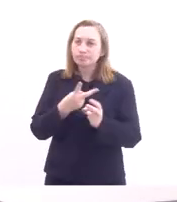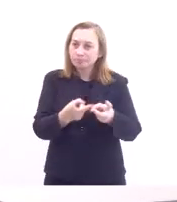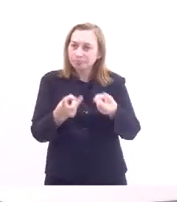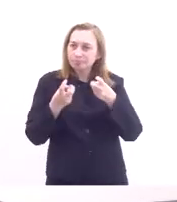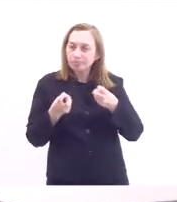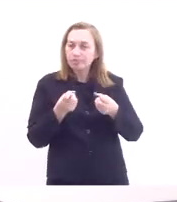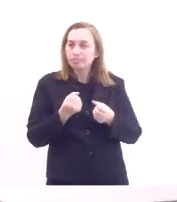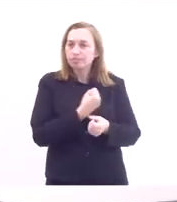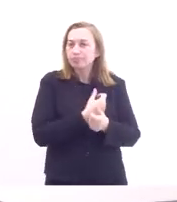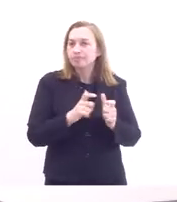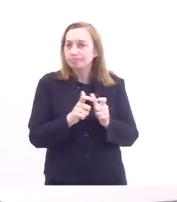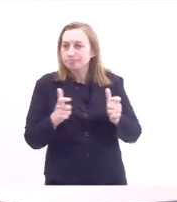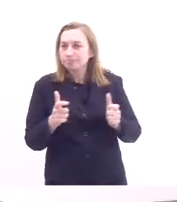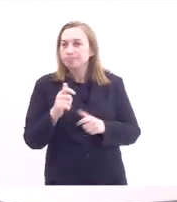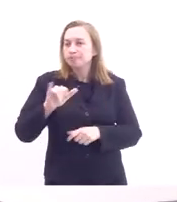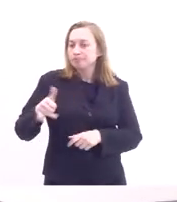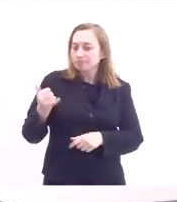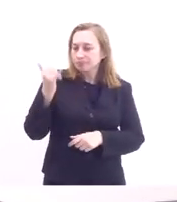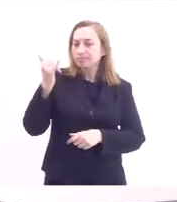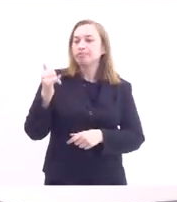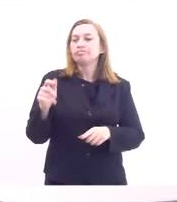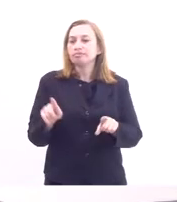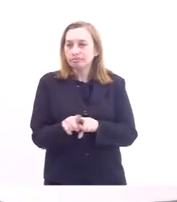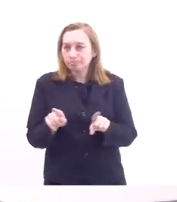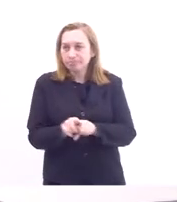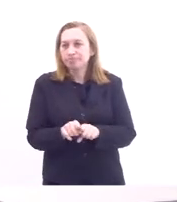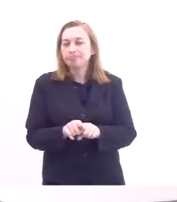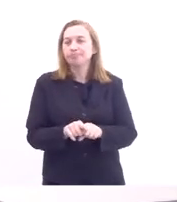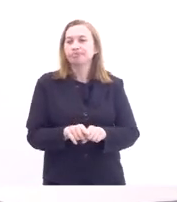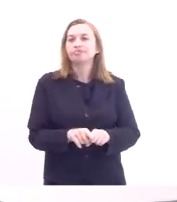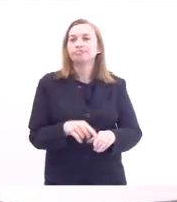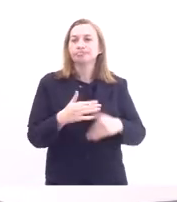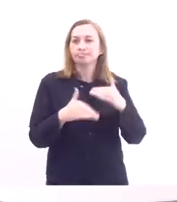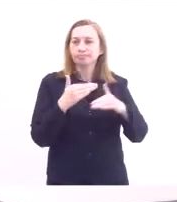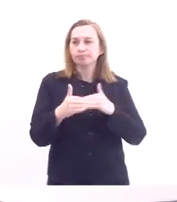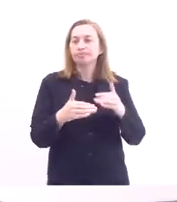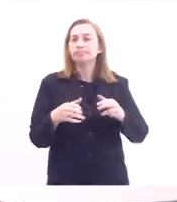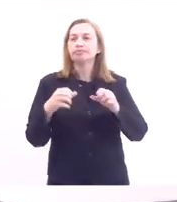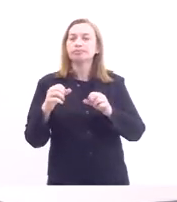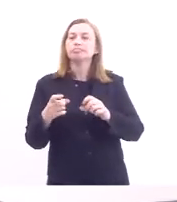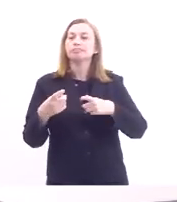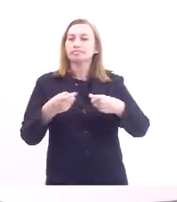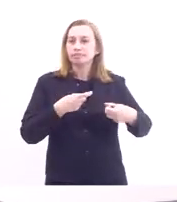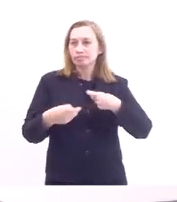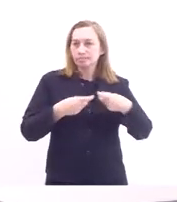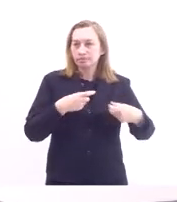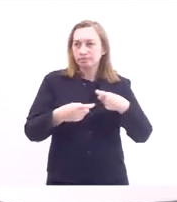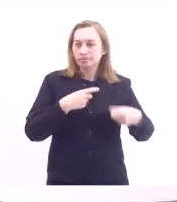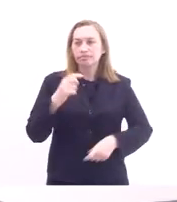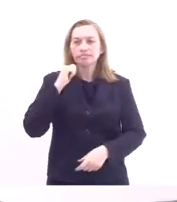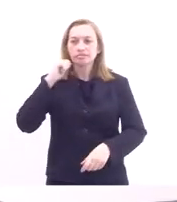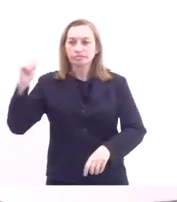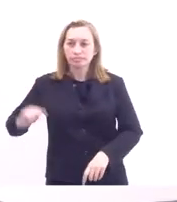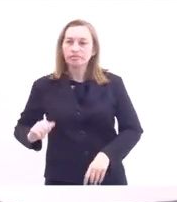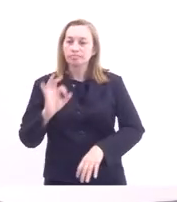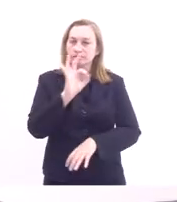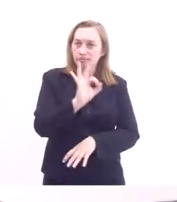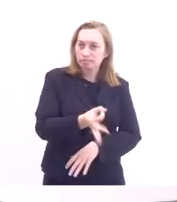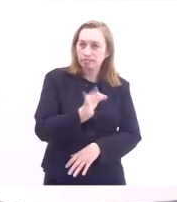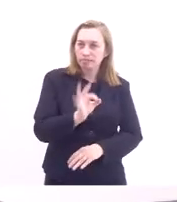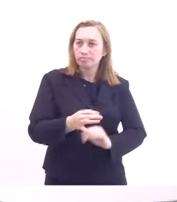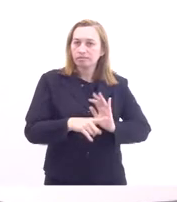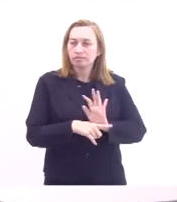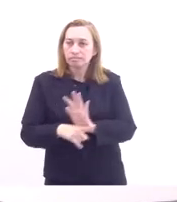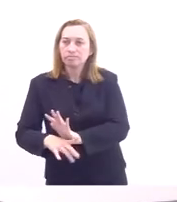observava um crescimento da inflação também no final do ano passado. E a questão da guerra na Ucrânia, com certeza, ajudou